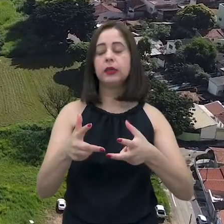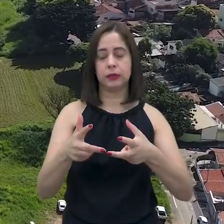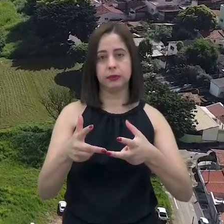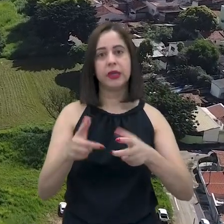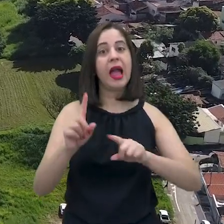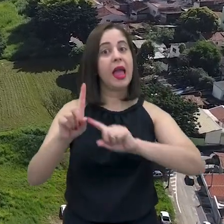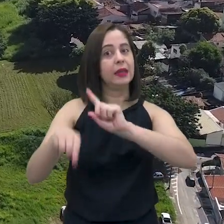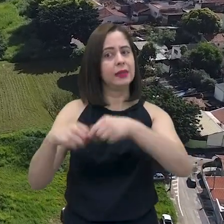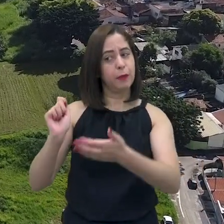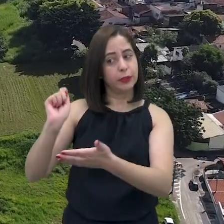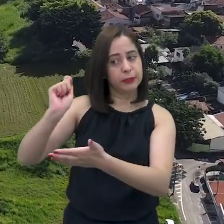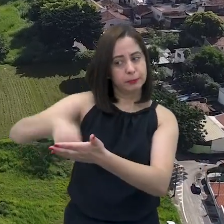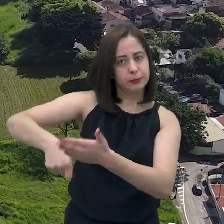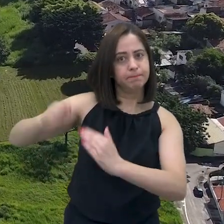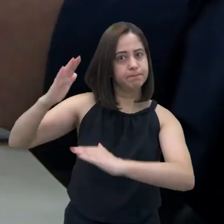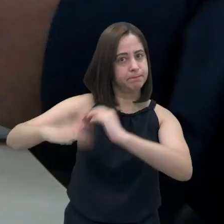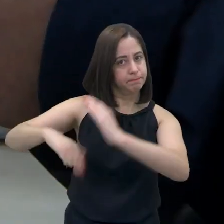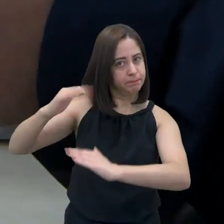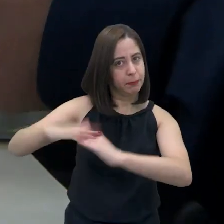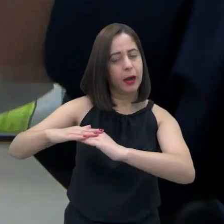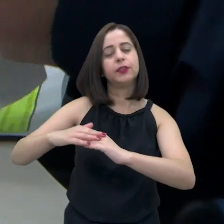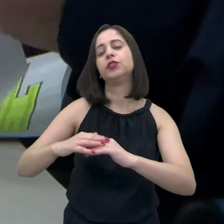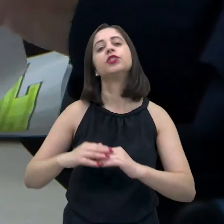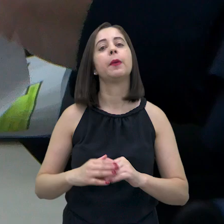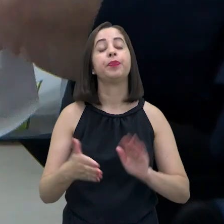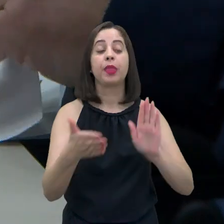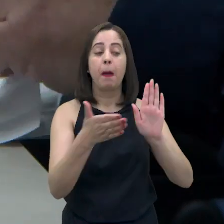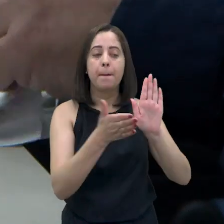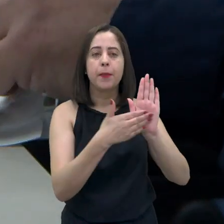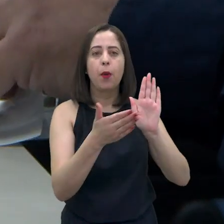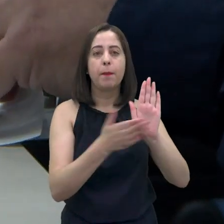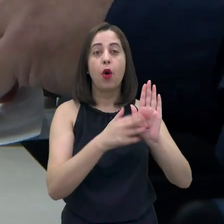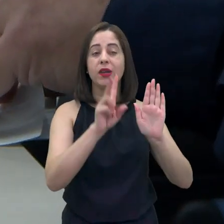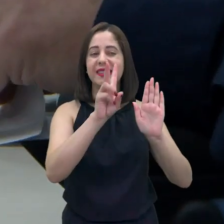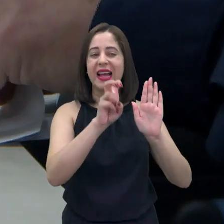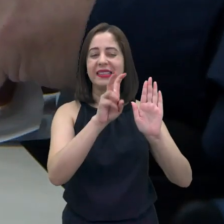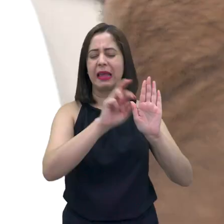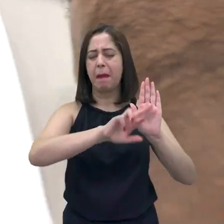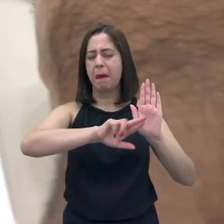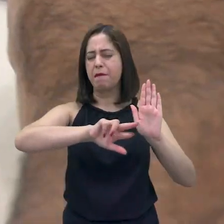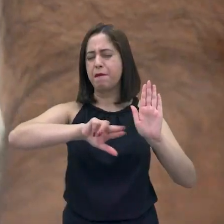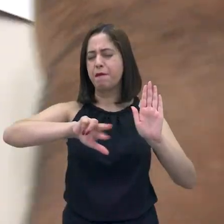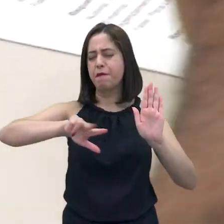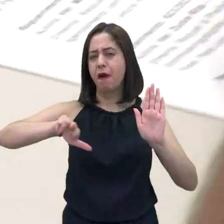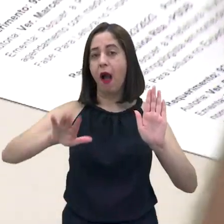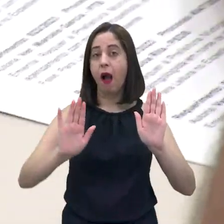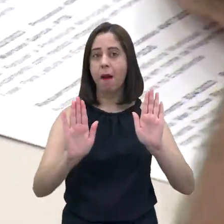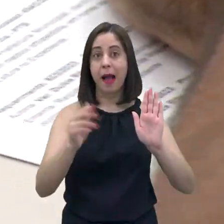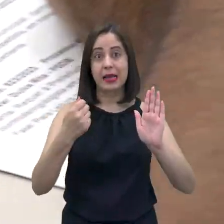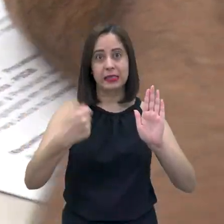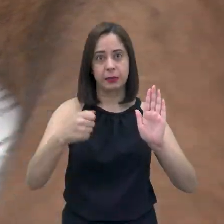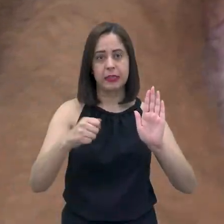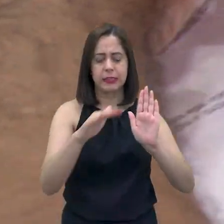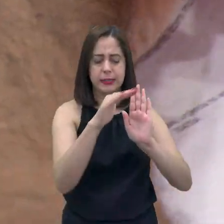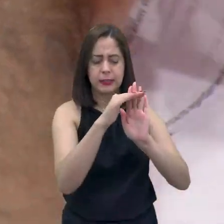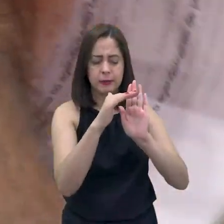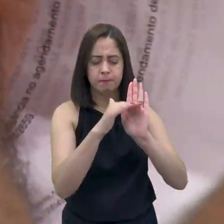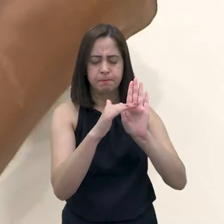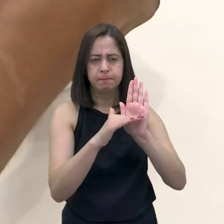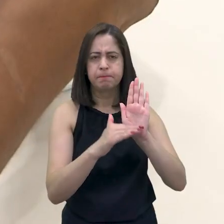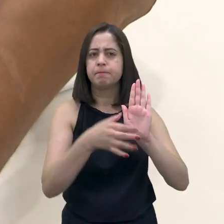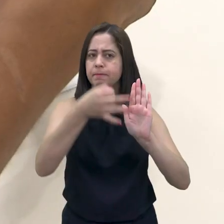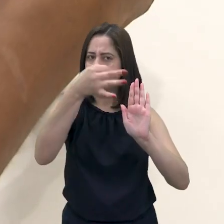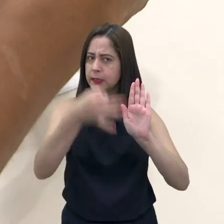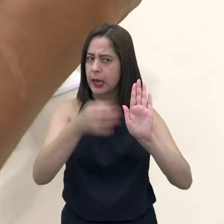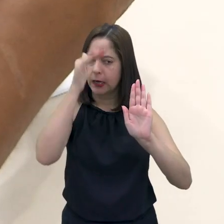uma política pública na prática. São propostas de diversos temas, mas que precisam seguir determinados